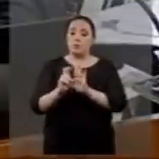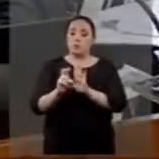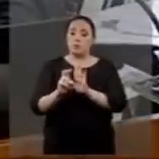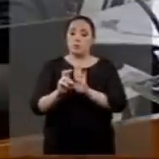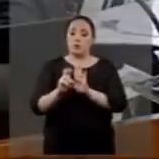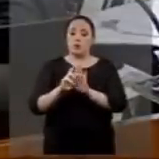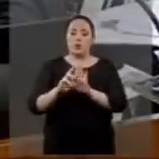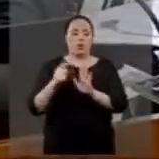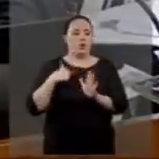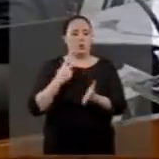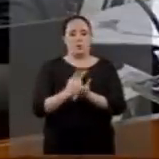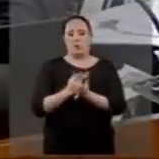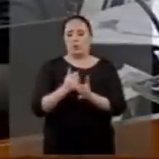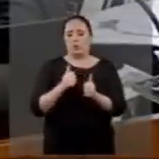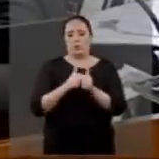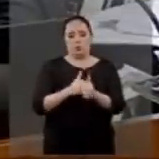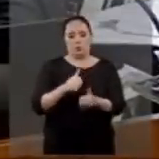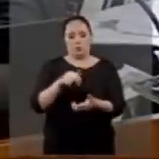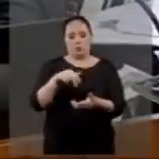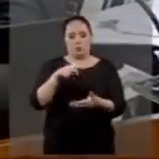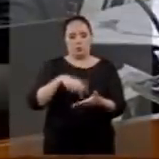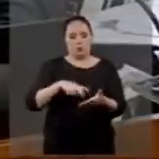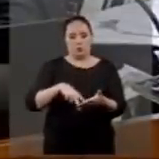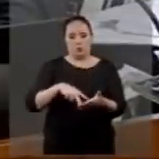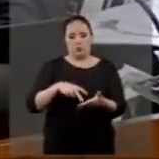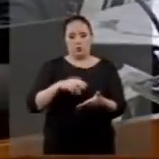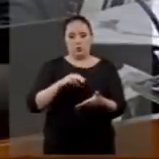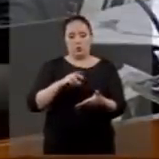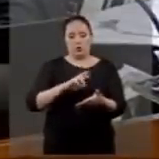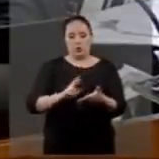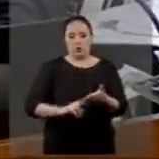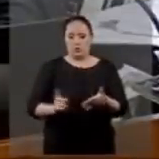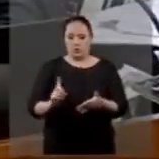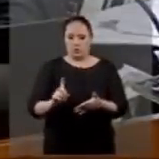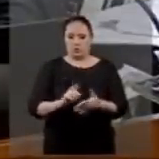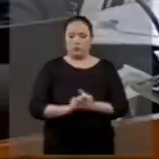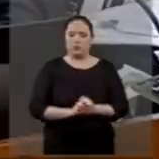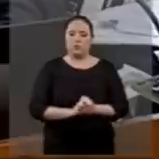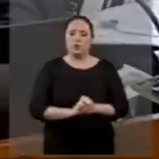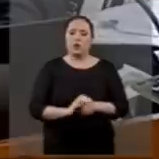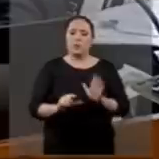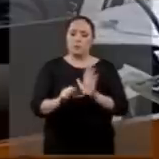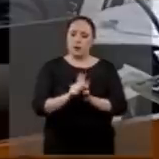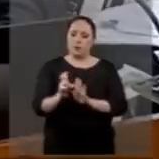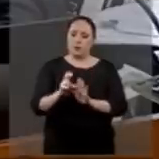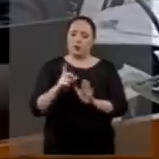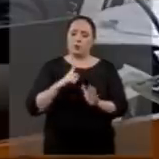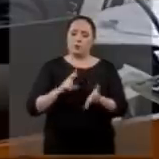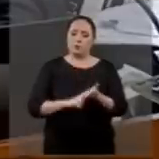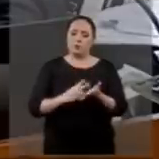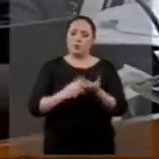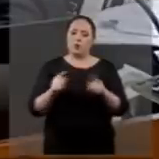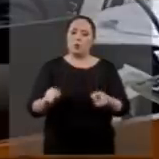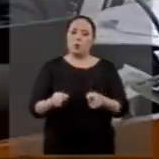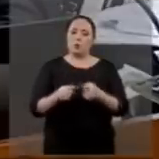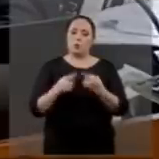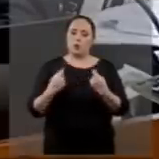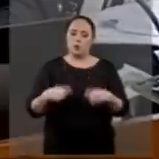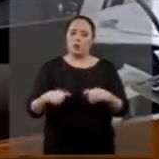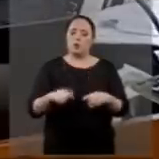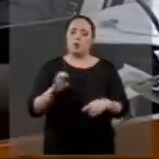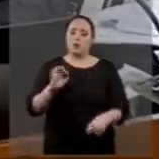não acompanho o voto do eminente relator, só em relação ao parágrafo 5º eu dou a interpretação conforme da necessidade do